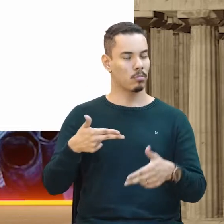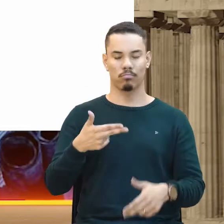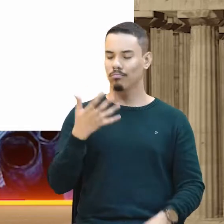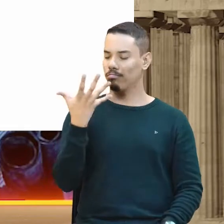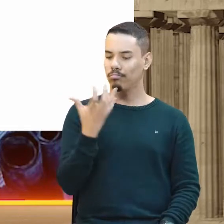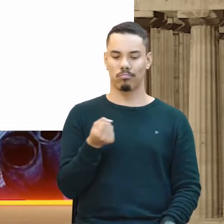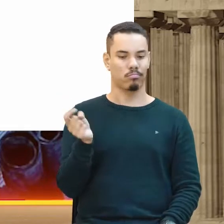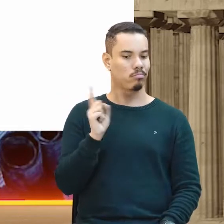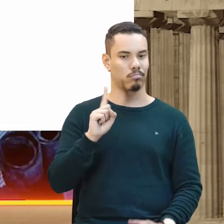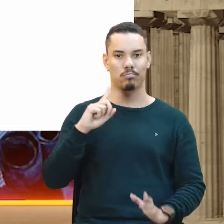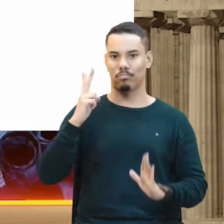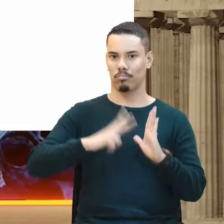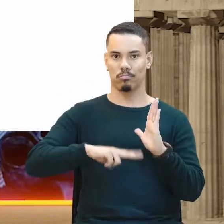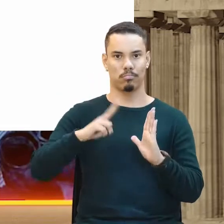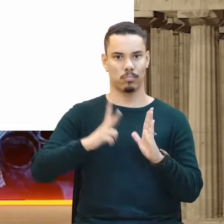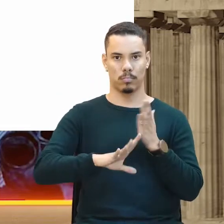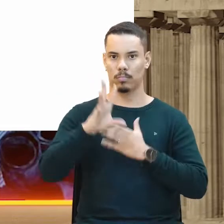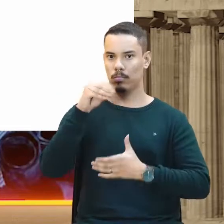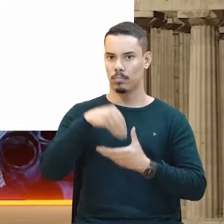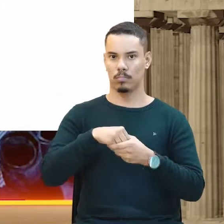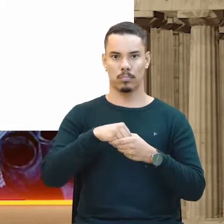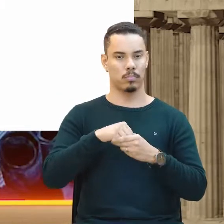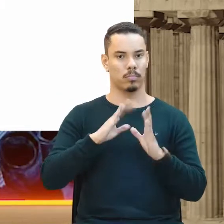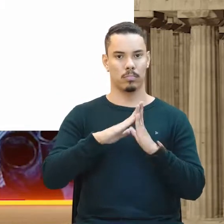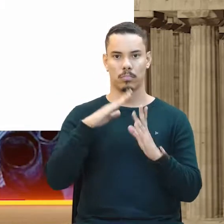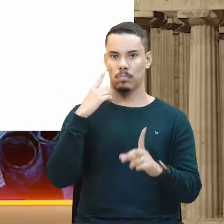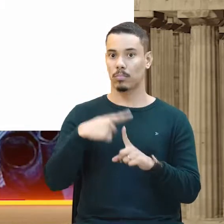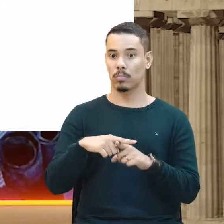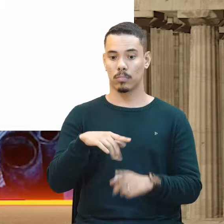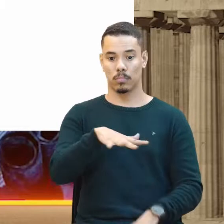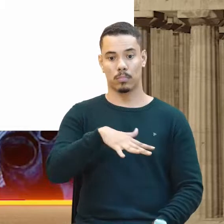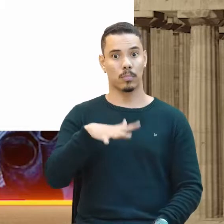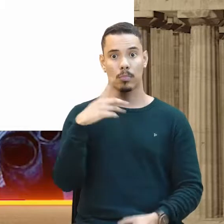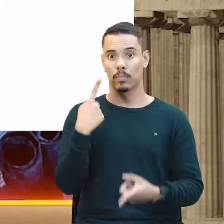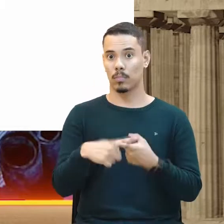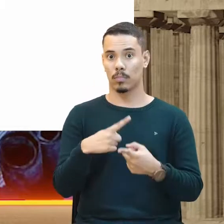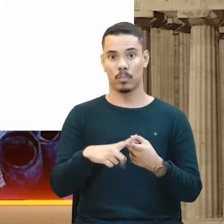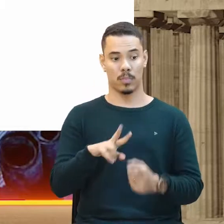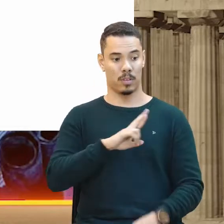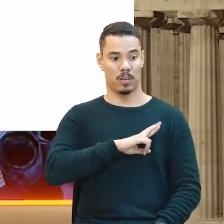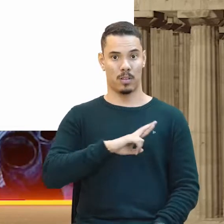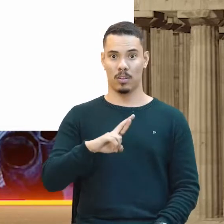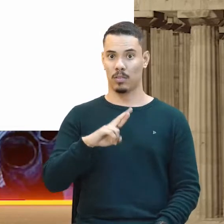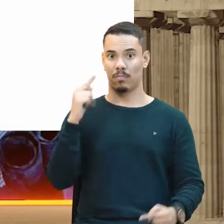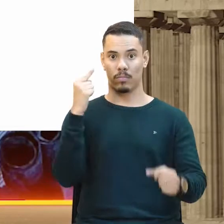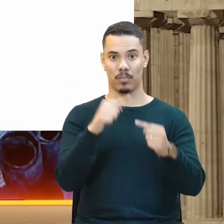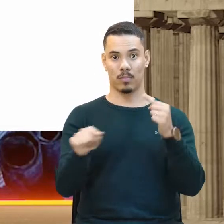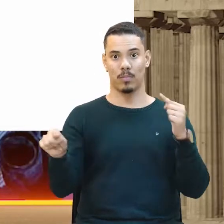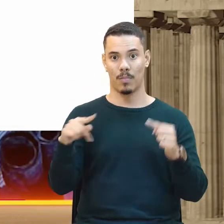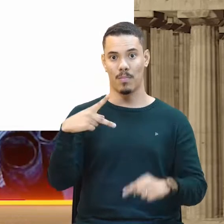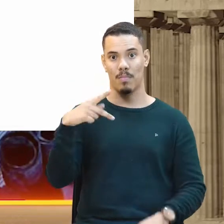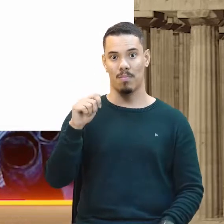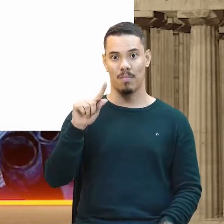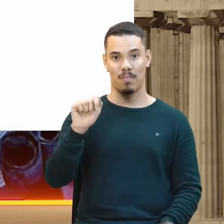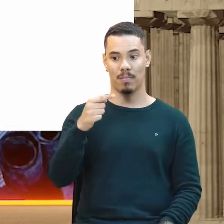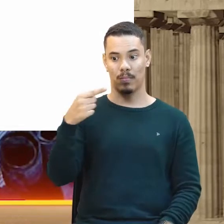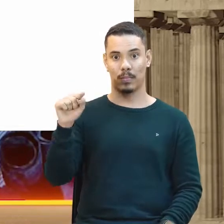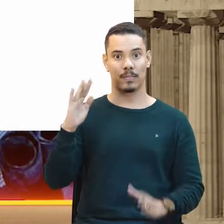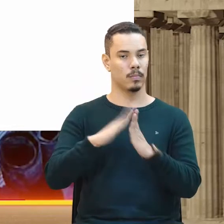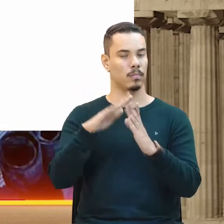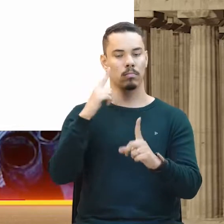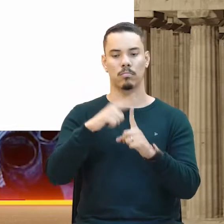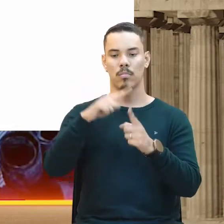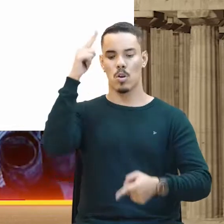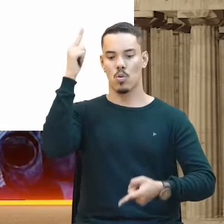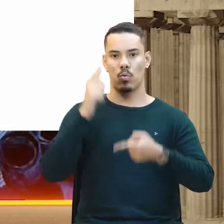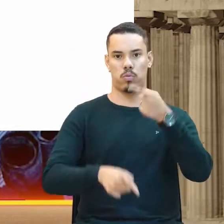dela dentro do meio religioso, simplesmente por ser uma obra pagã. A igreja proibia a leitura